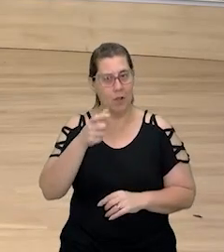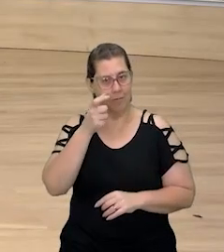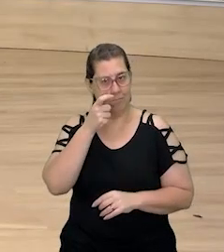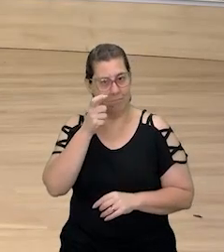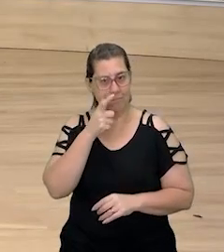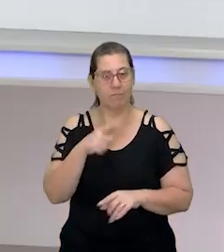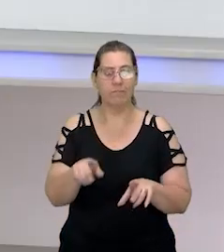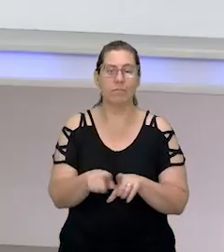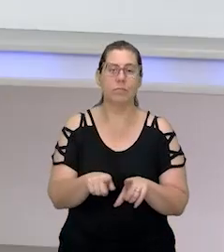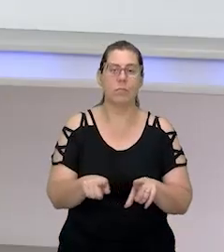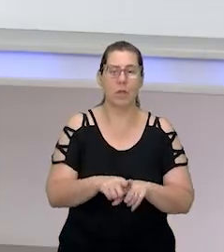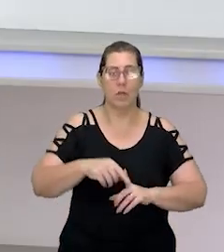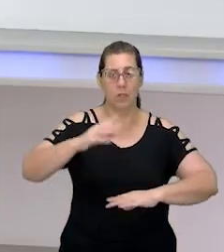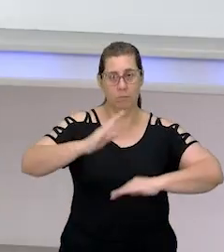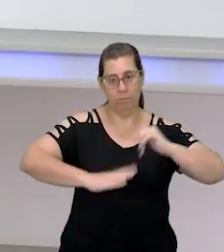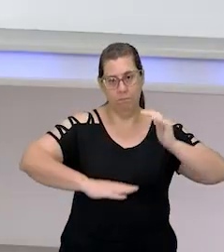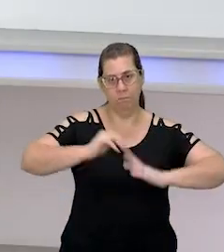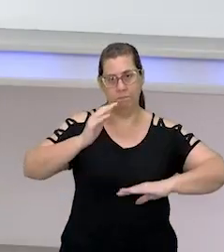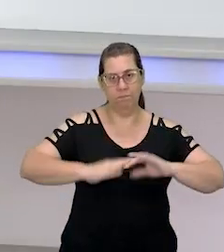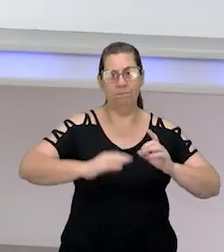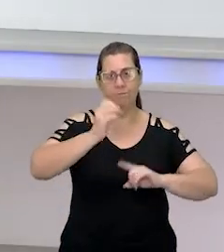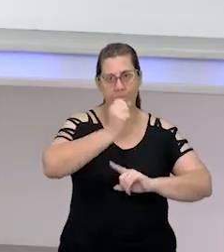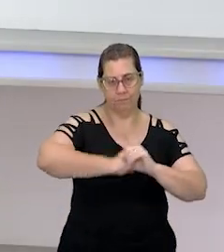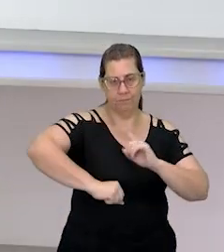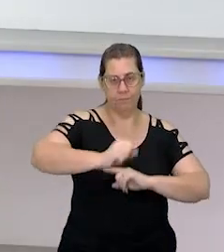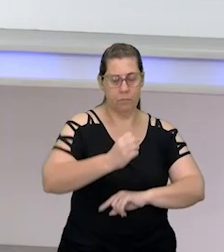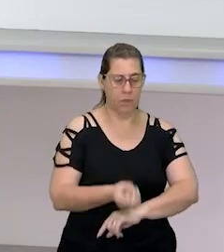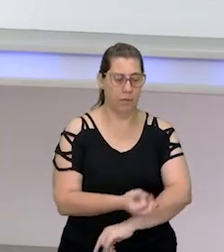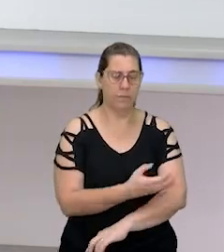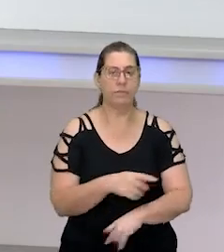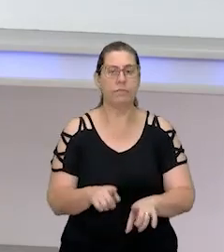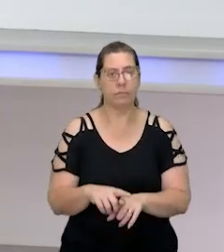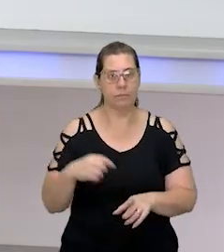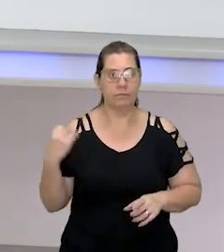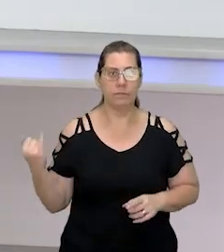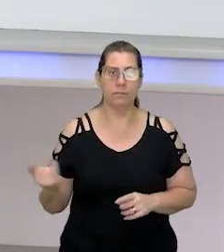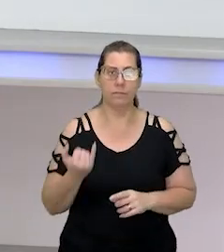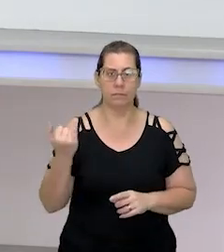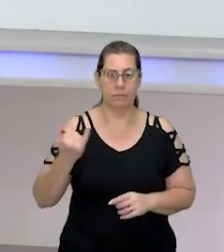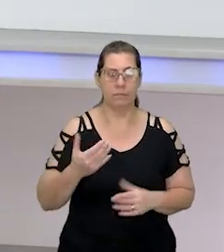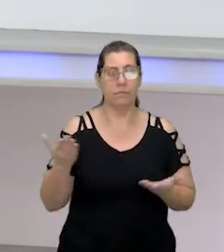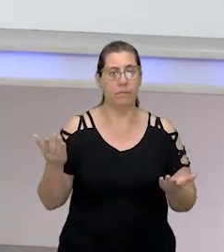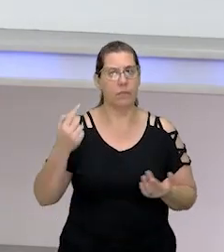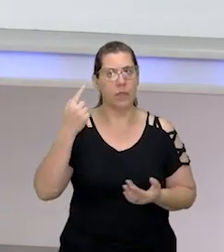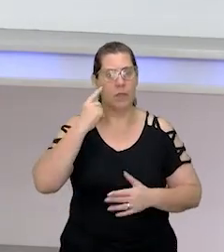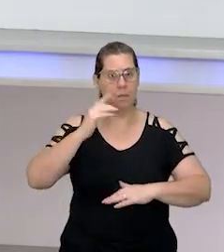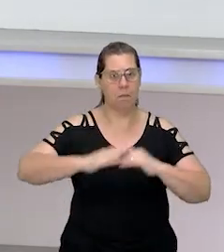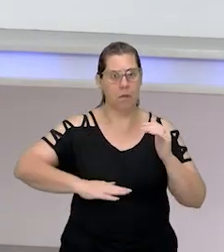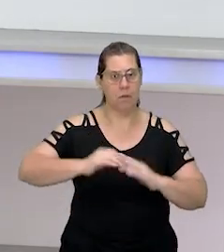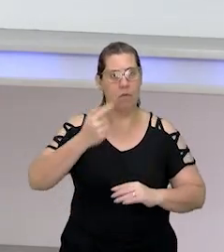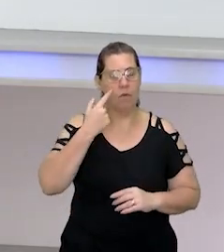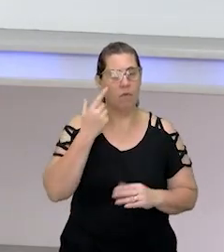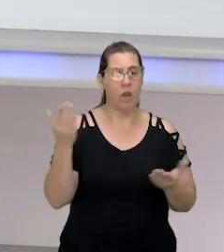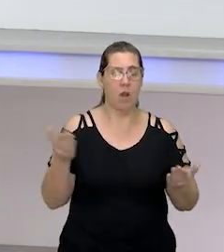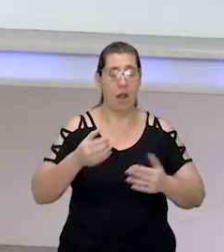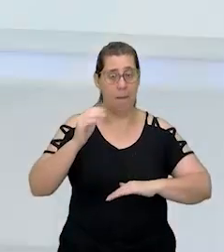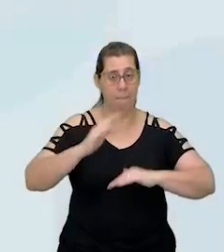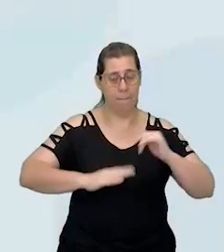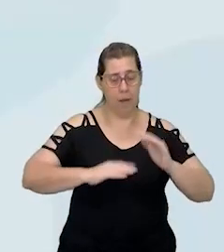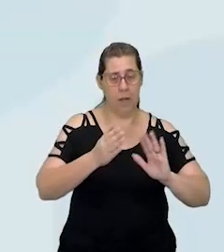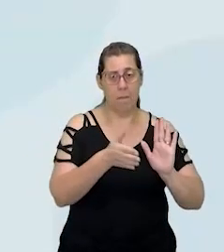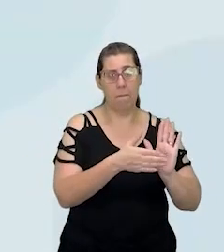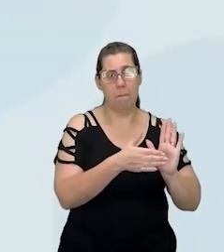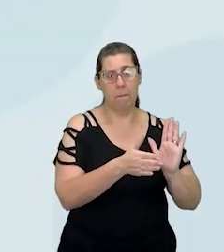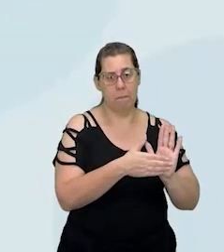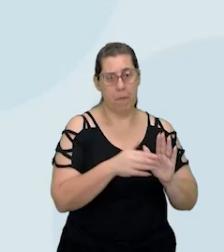gente trabalha também essas habilidades socioemocionais que são sempre muito importantes. Falando em habilidades, você verá agora aí as habilidades